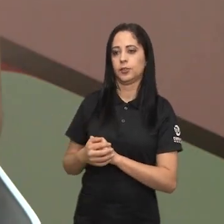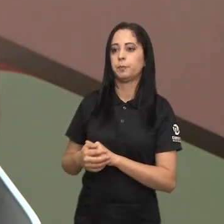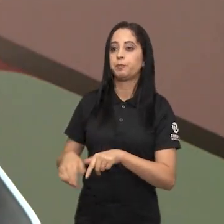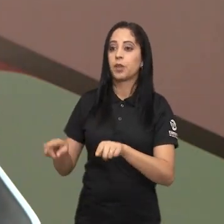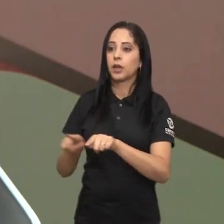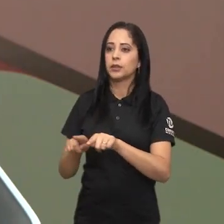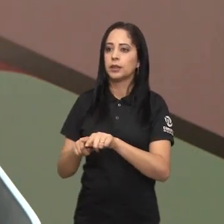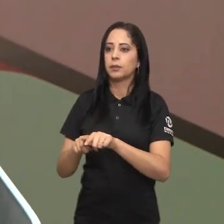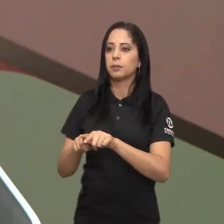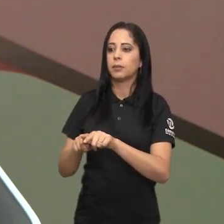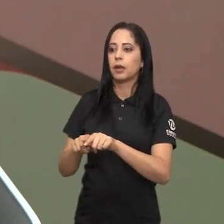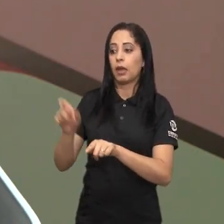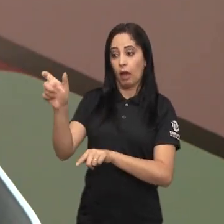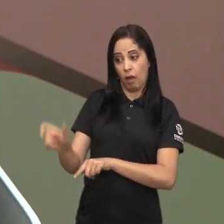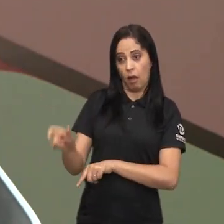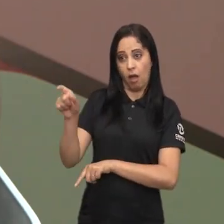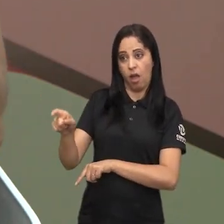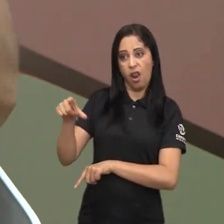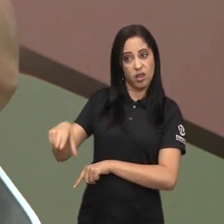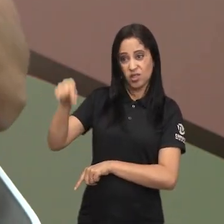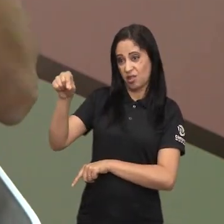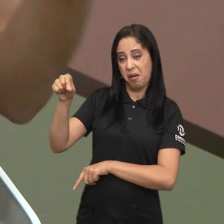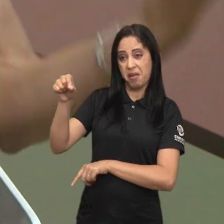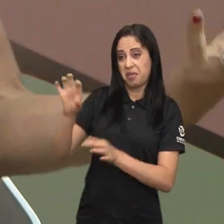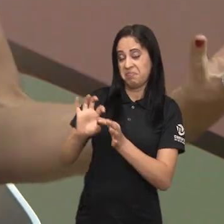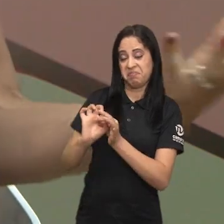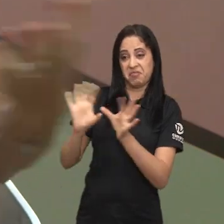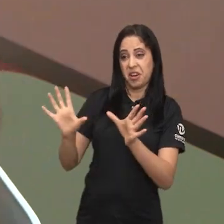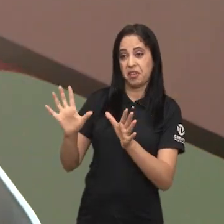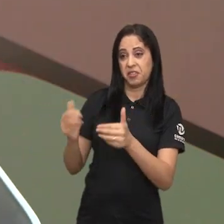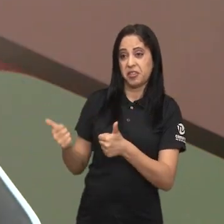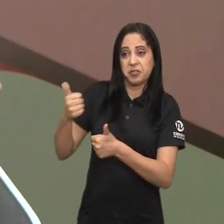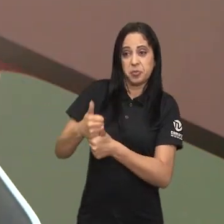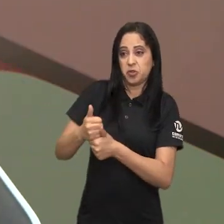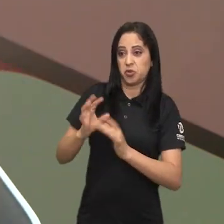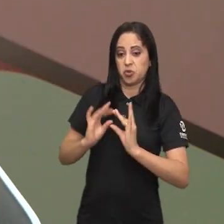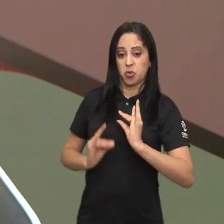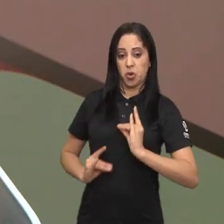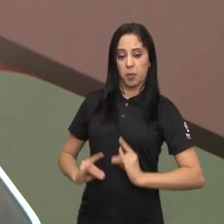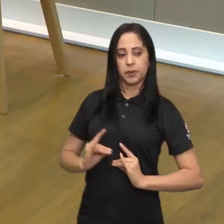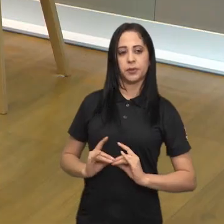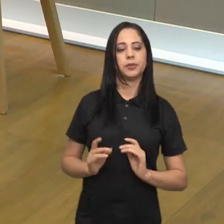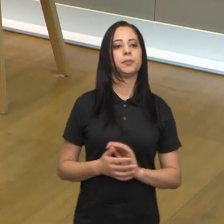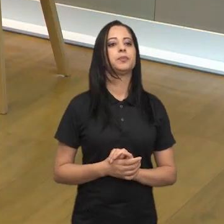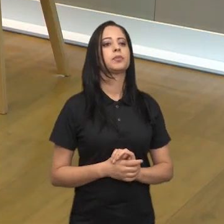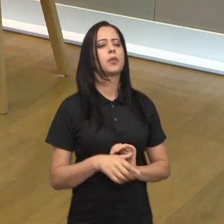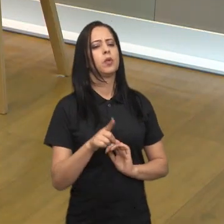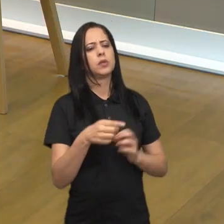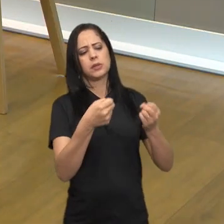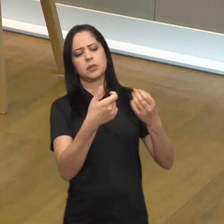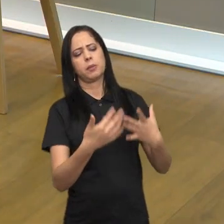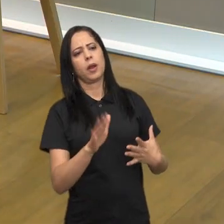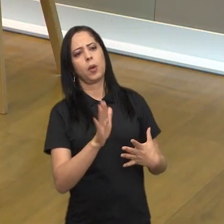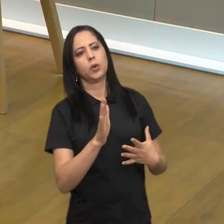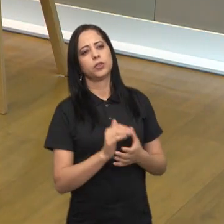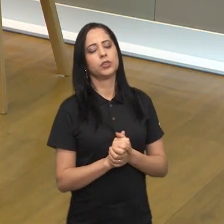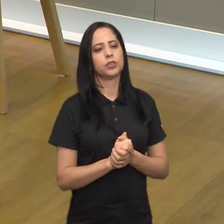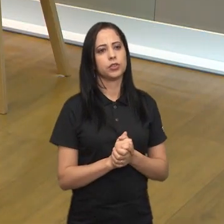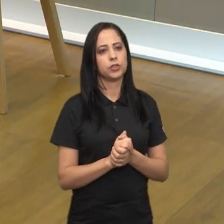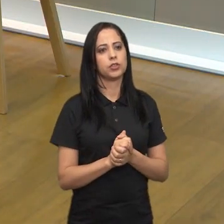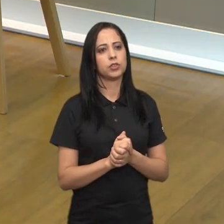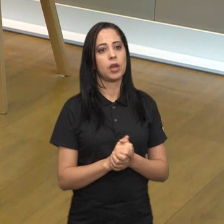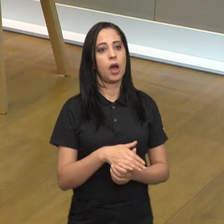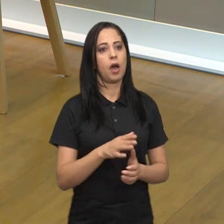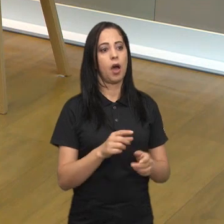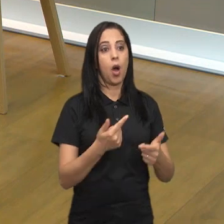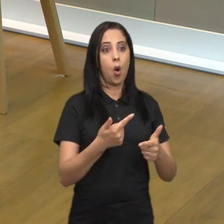qual a opção que ela vai escolher para repor o hormônio. Entendi. A senhora falou em algum momento aqui na nossa entrevista sobre a